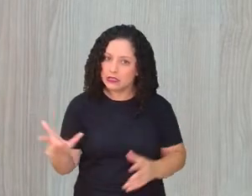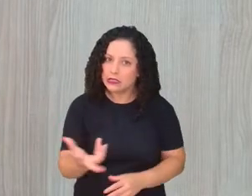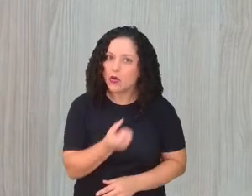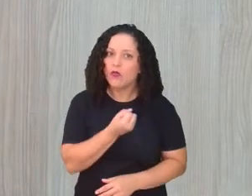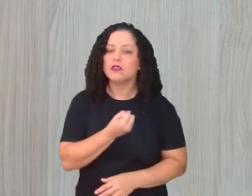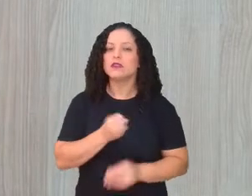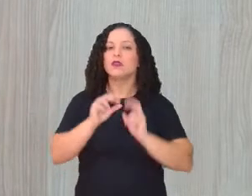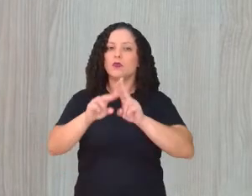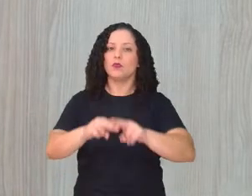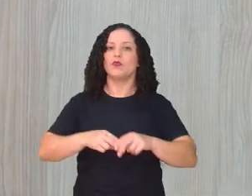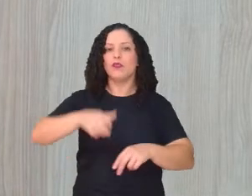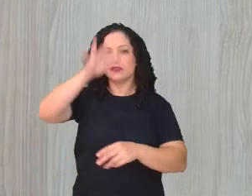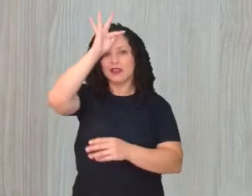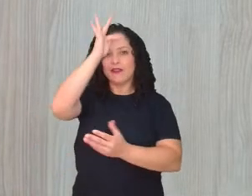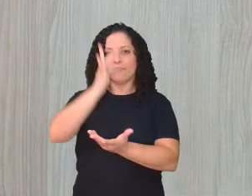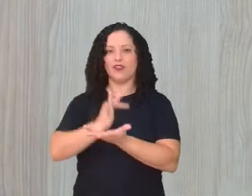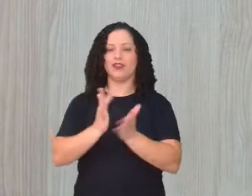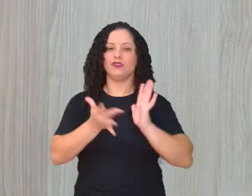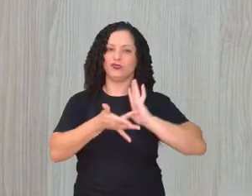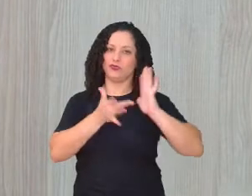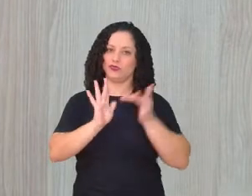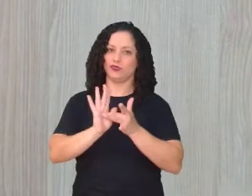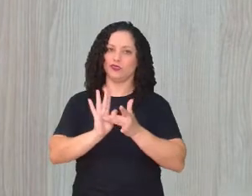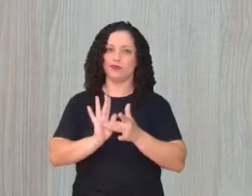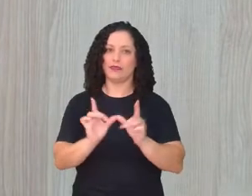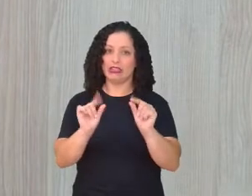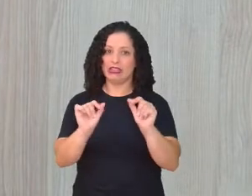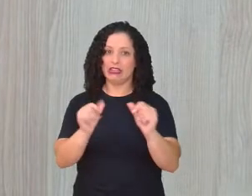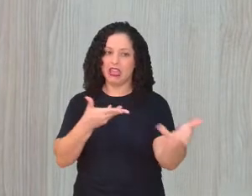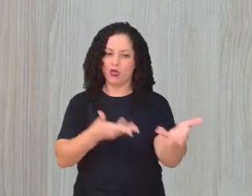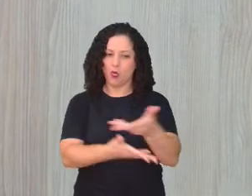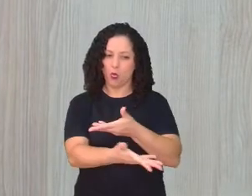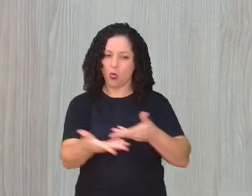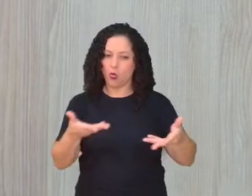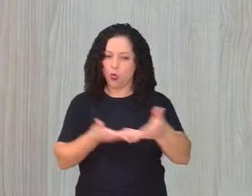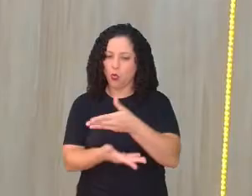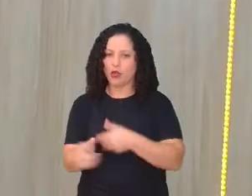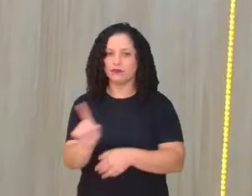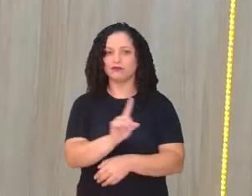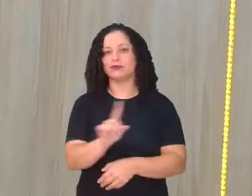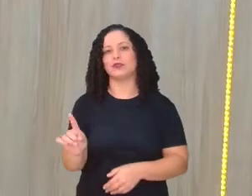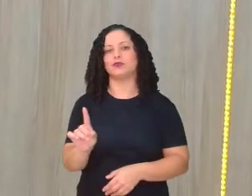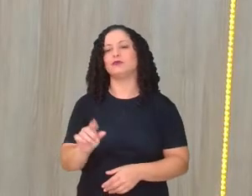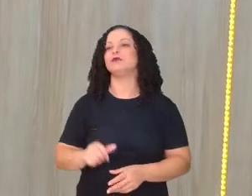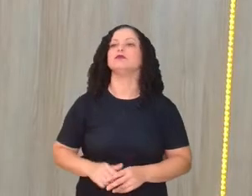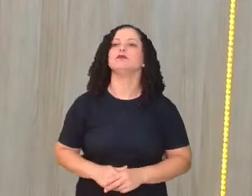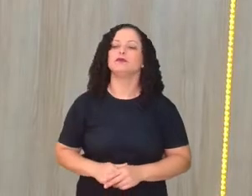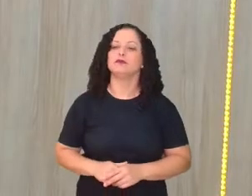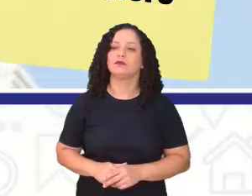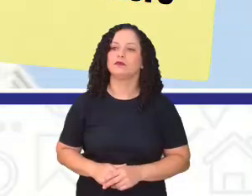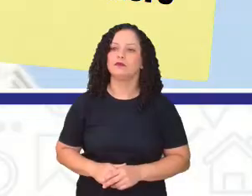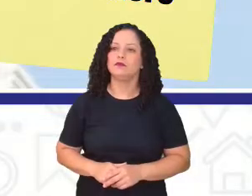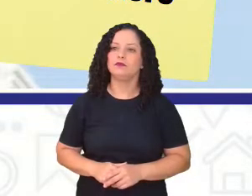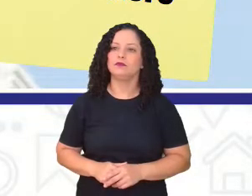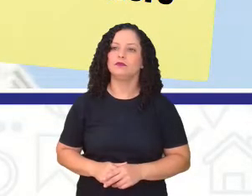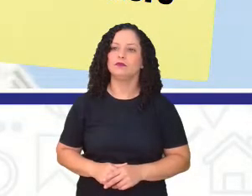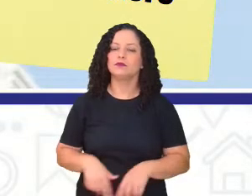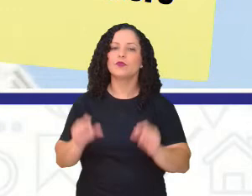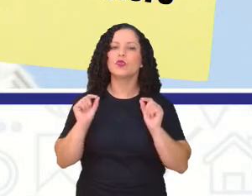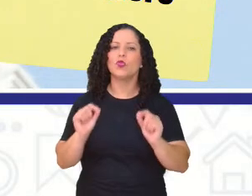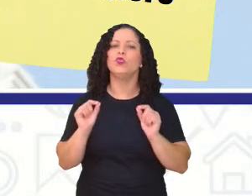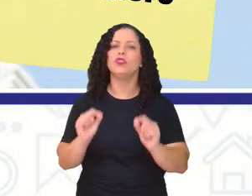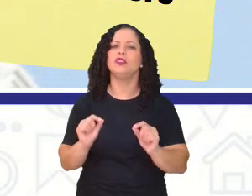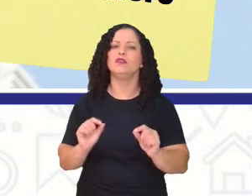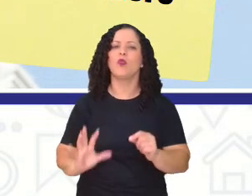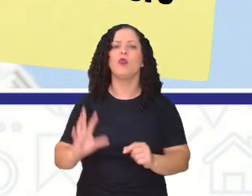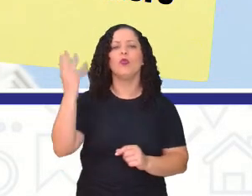Não por uma exatamente. troca de dinheiro. Então, isso. Então aqui, ó, os antecedentes e causas, né, como a gente já